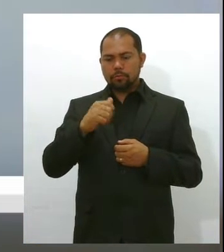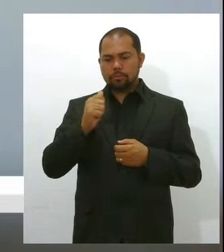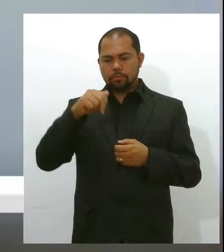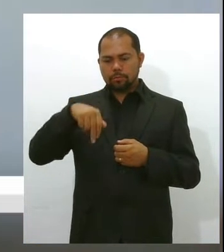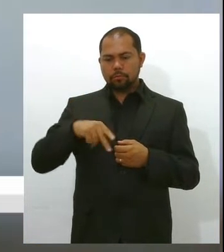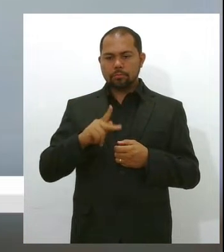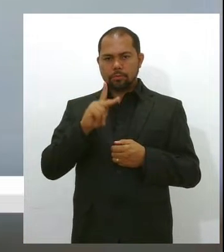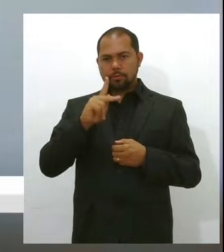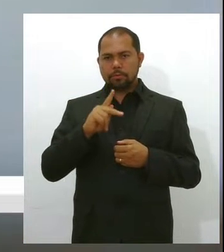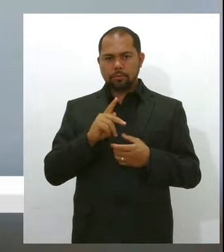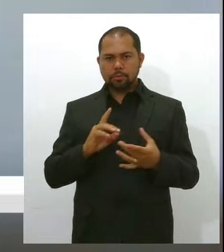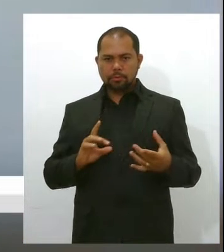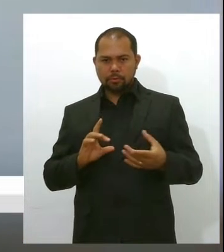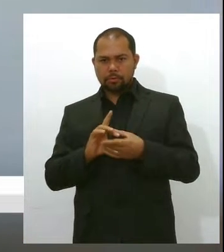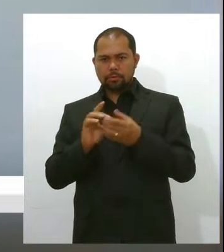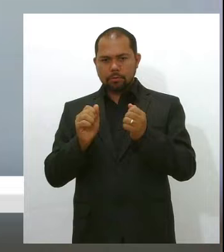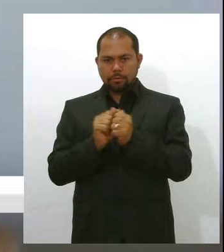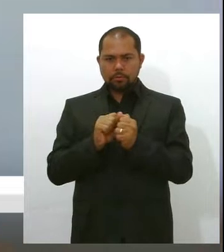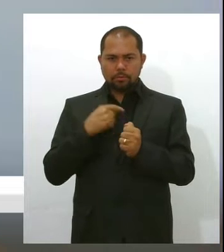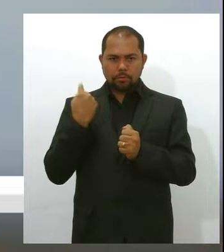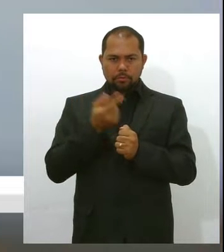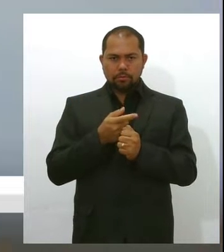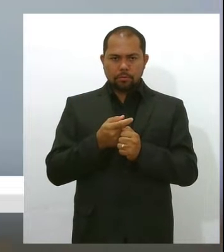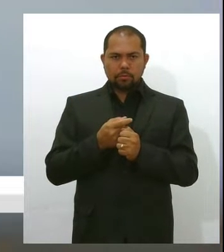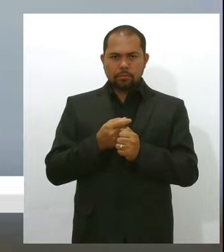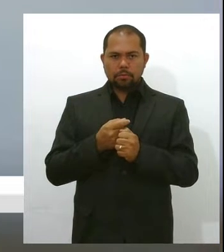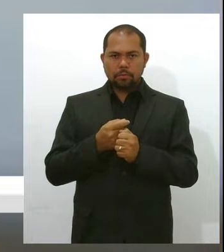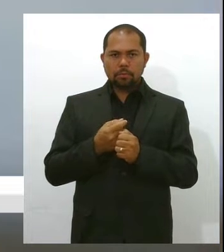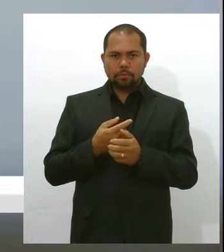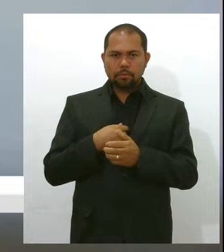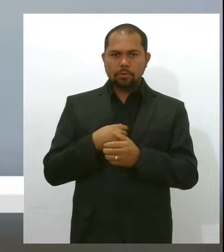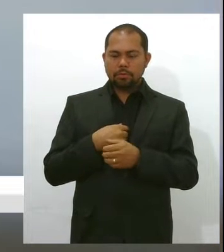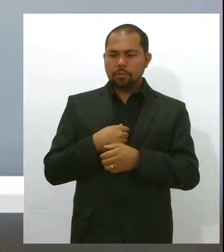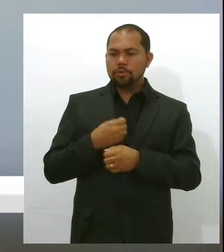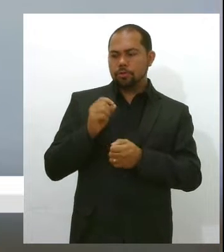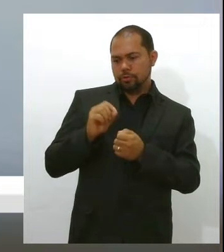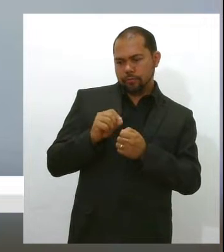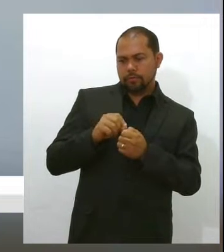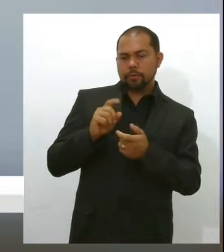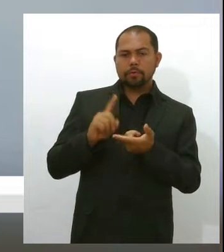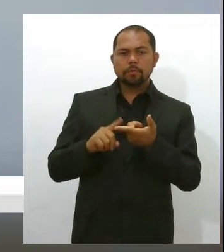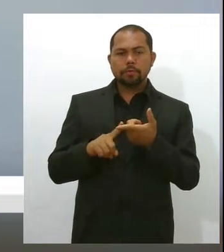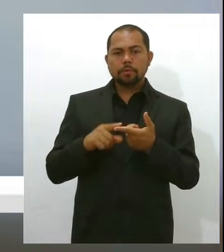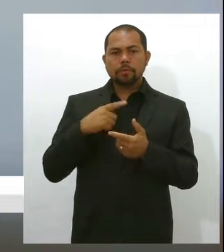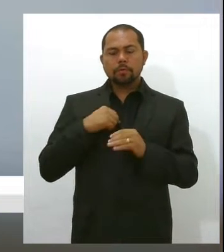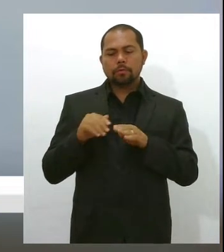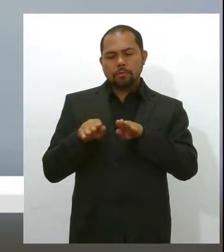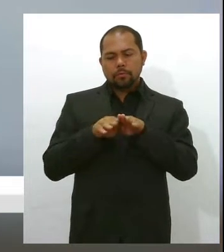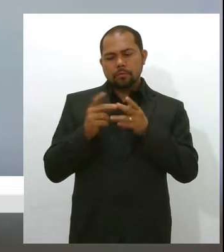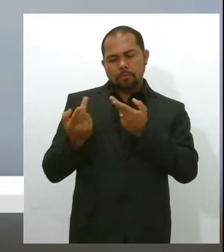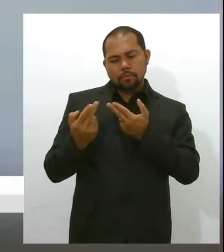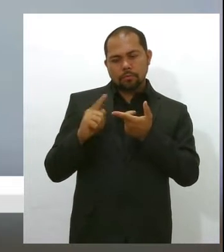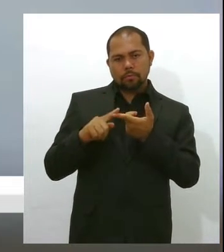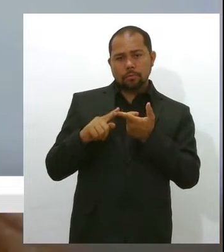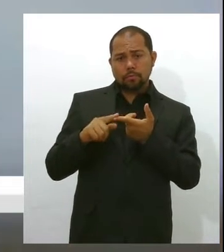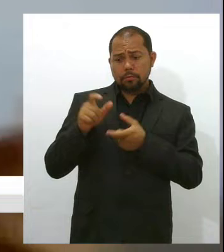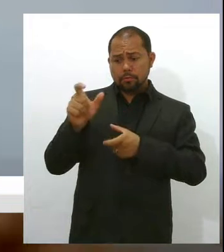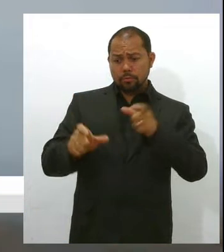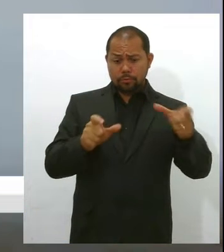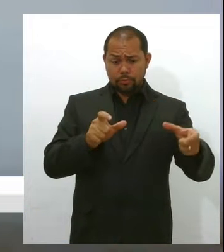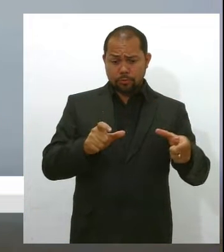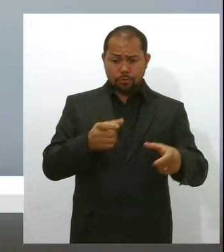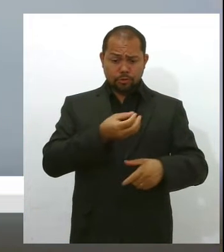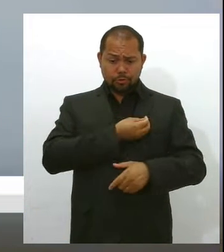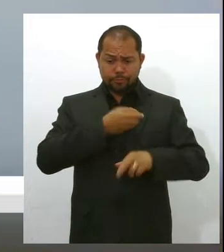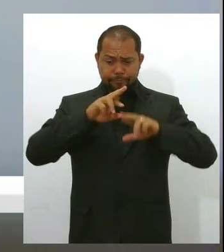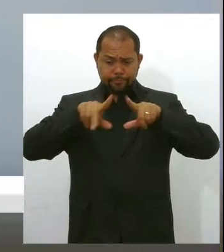que foi de onde a gente veio e o que a gente faz, o que a gente tem em comum, são pessoas de realidades bem diferentes, assim,